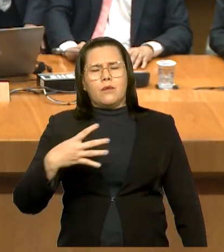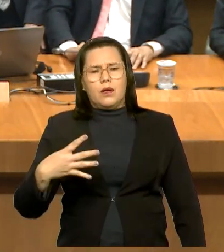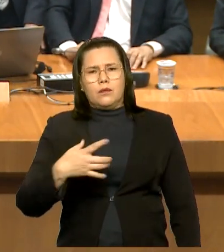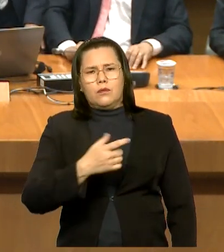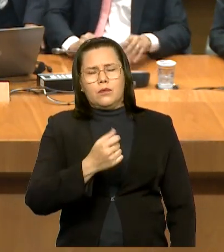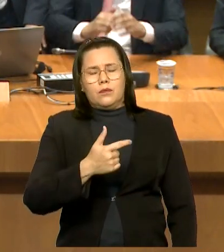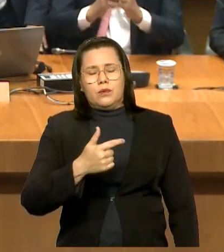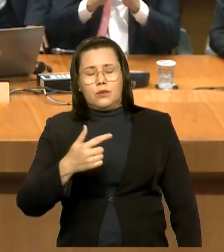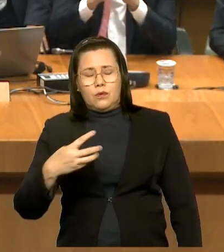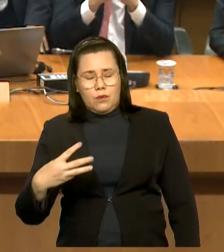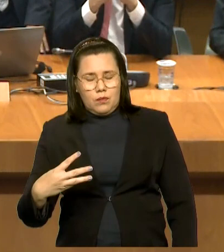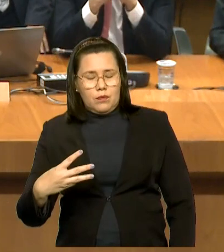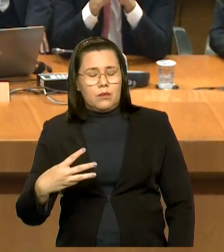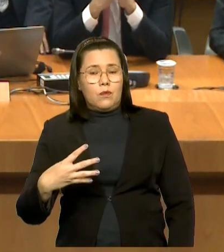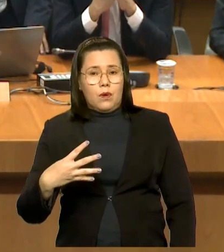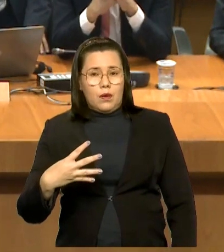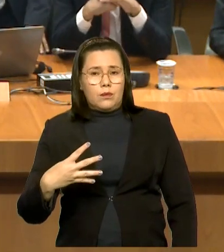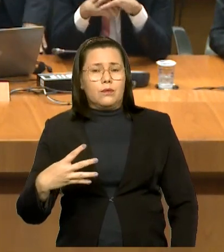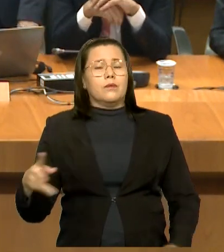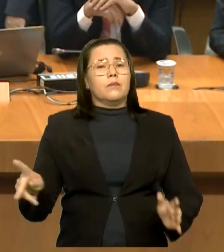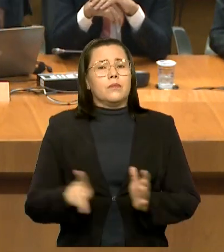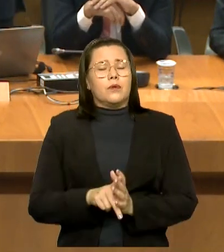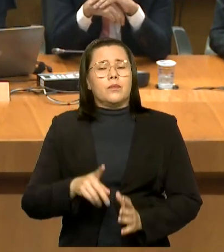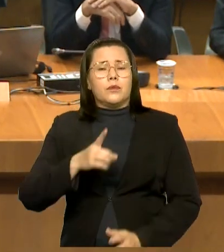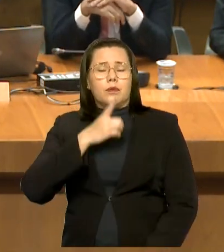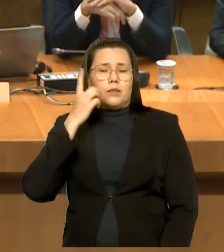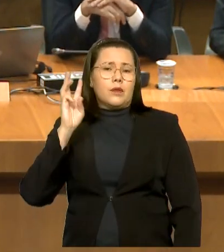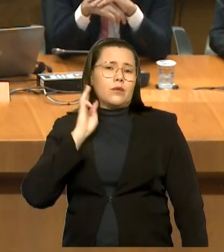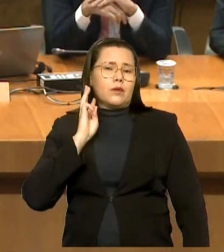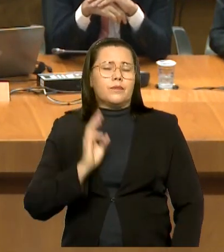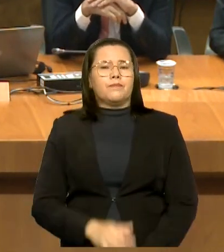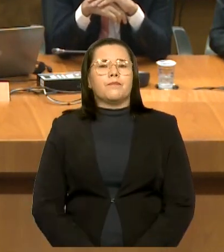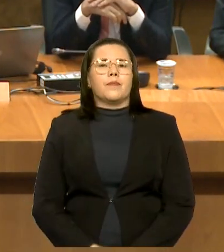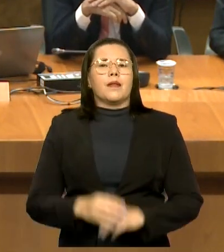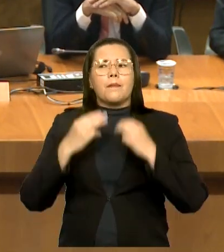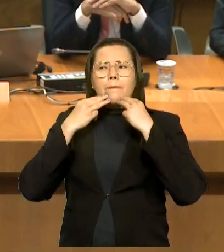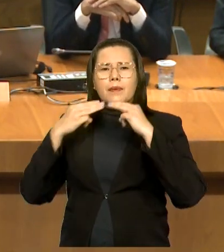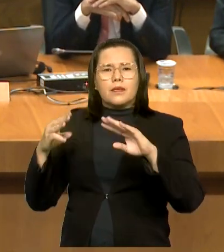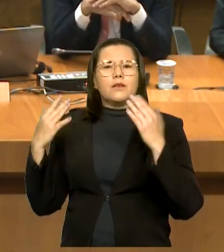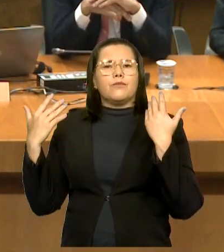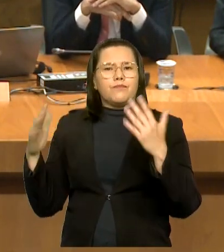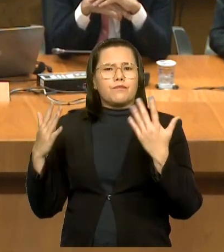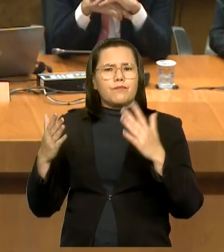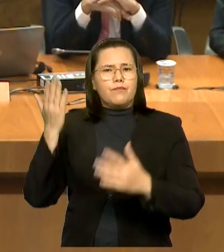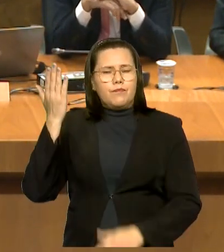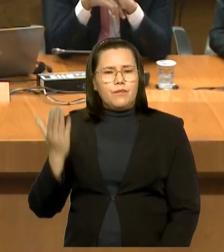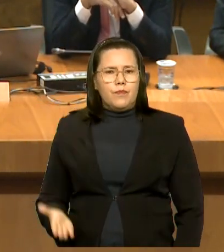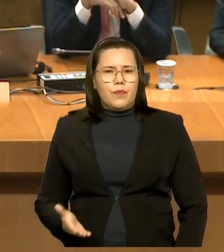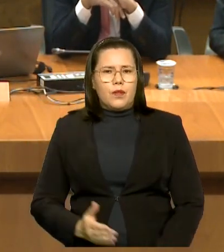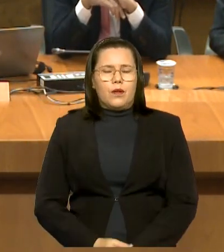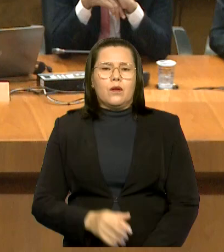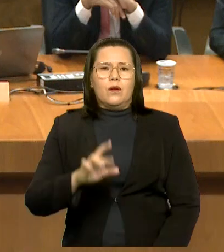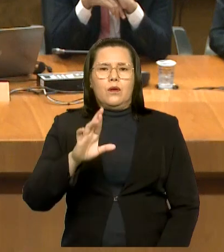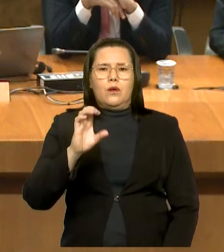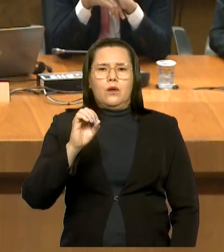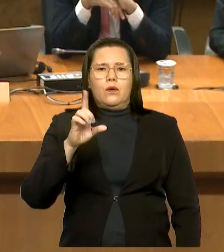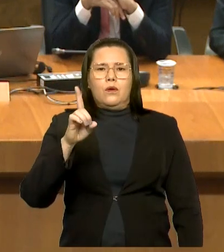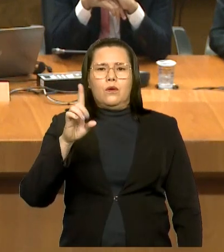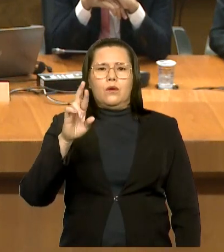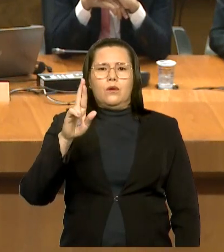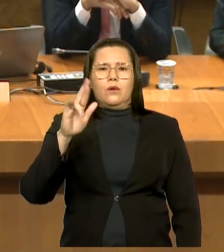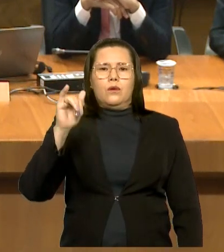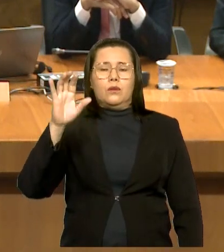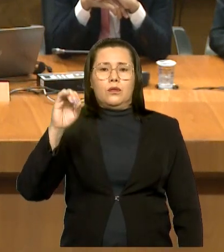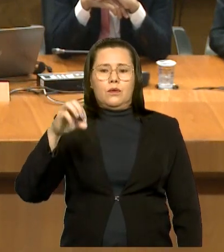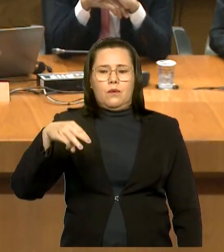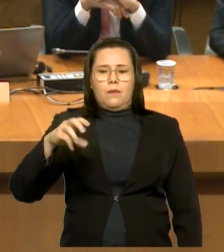autoria do deputado Hélio do Curso, solicitando seja enviada em mensagem de congratulação ao excelentíssimo Dr. Rodrigo Maia, parabenizando por assumir